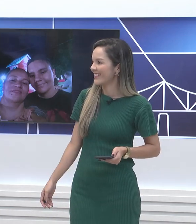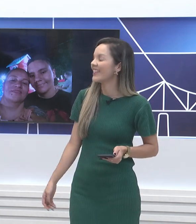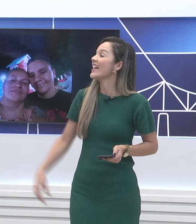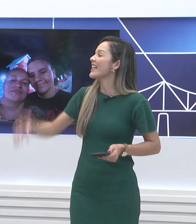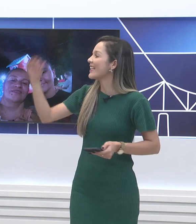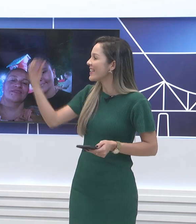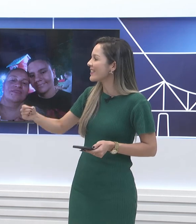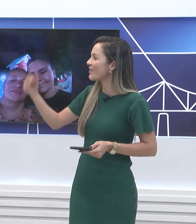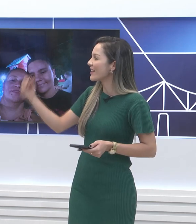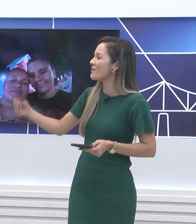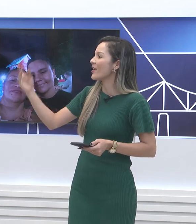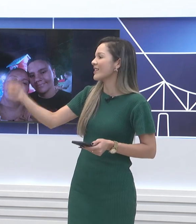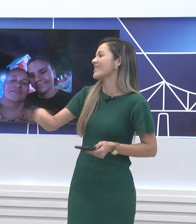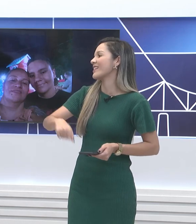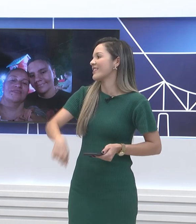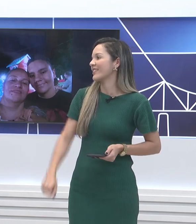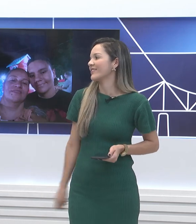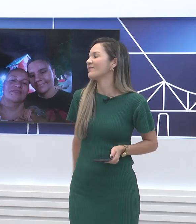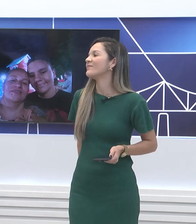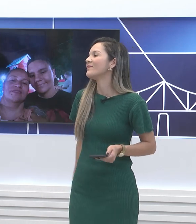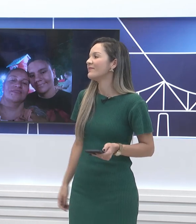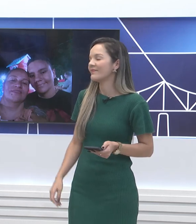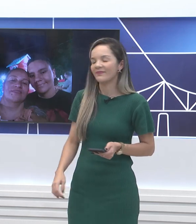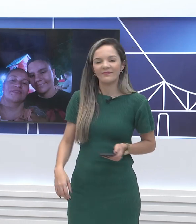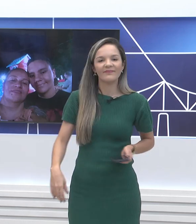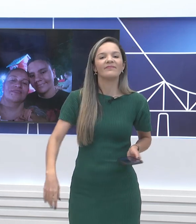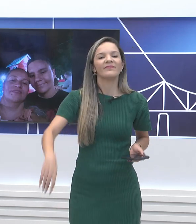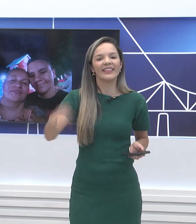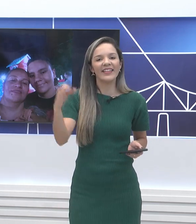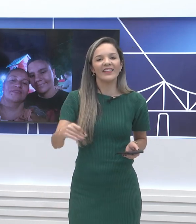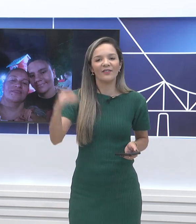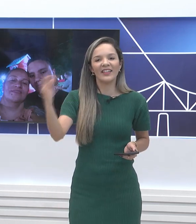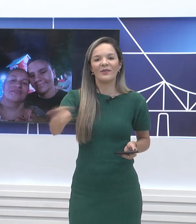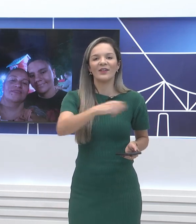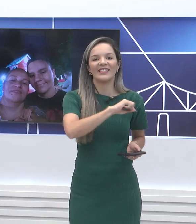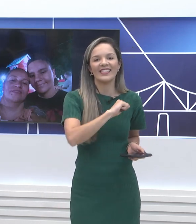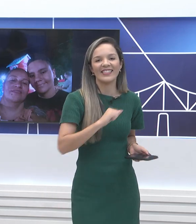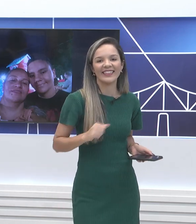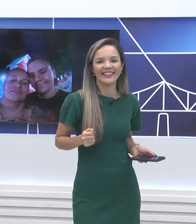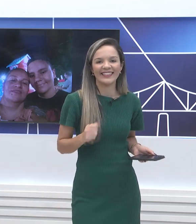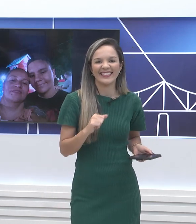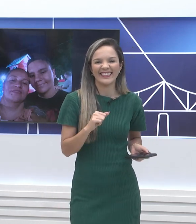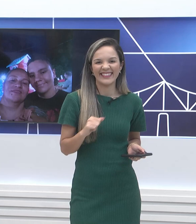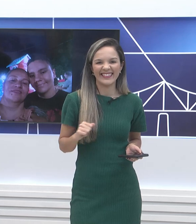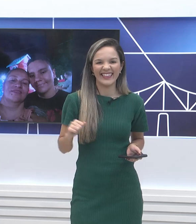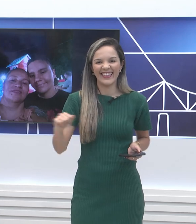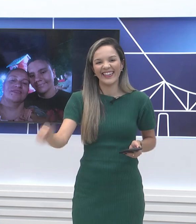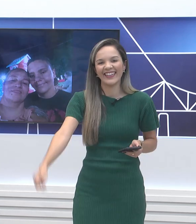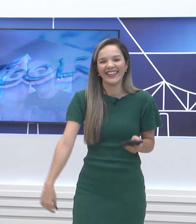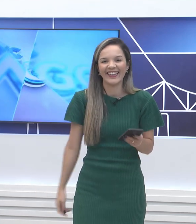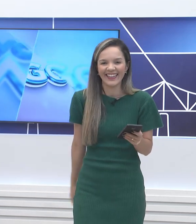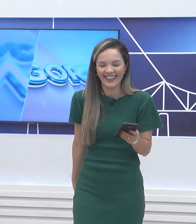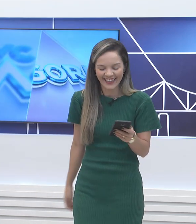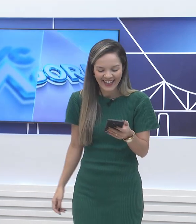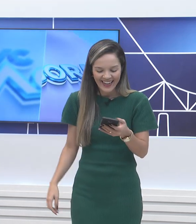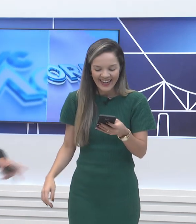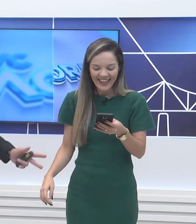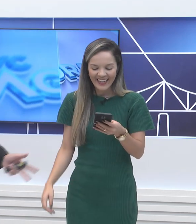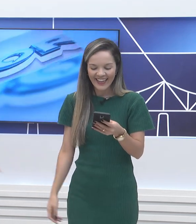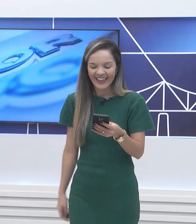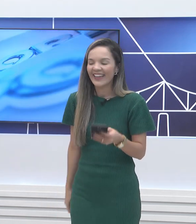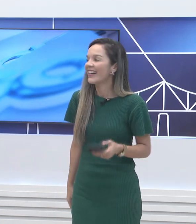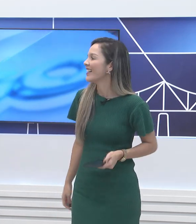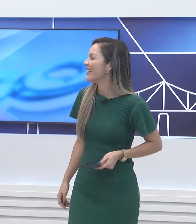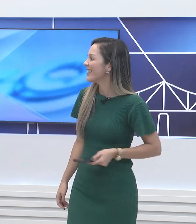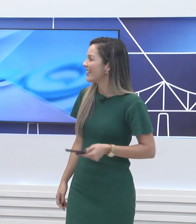quinta-feira. E quinta-feira é melhor que sexta. É muito melhor que sexta-feira. Quinta-feira é melhor que tá sexta. Tá de 10 a 0 na sexta-feira. Na sexta-feira o povo